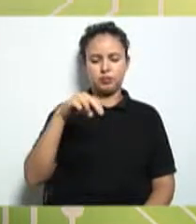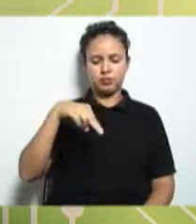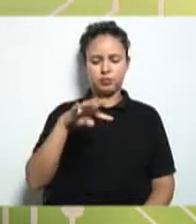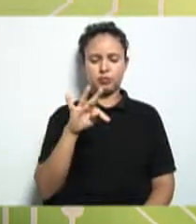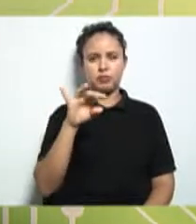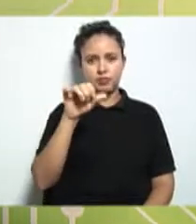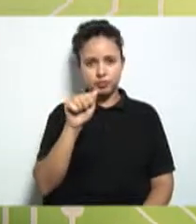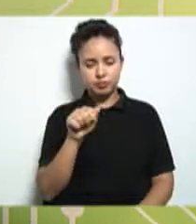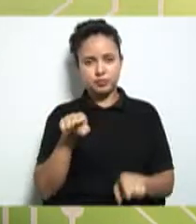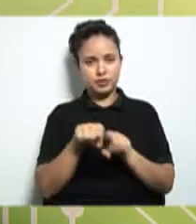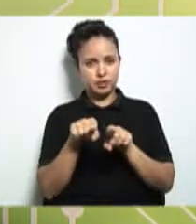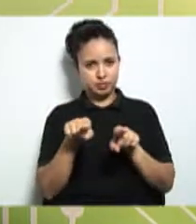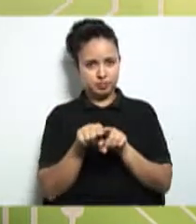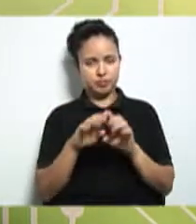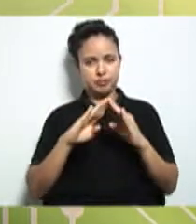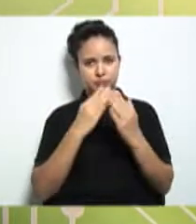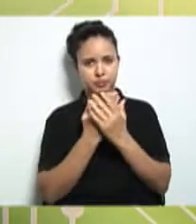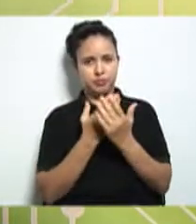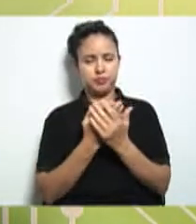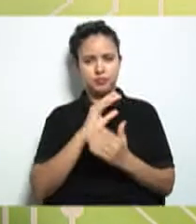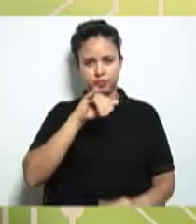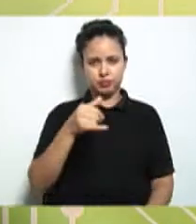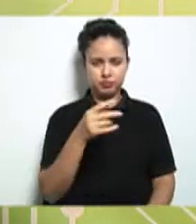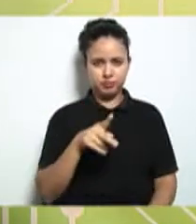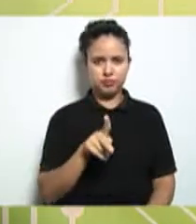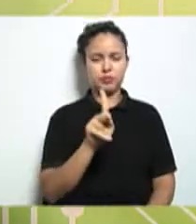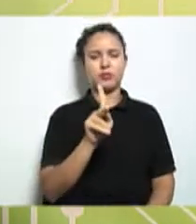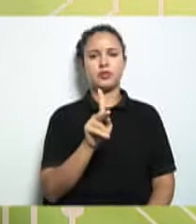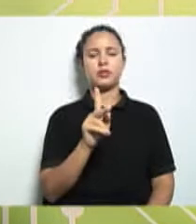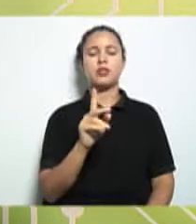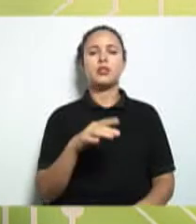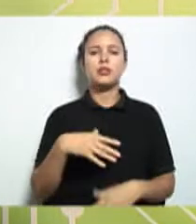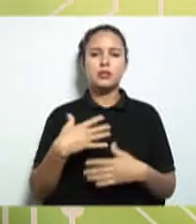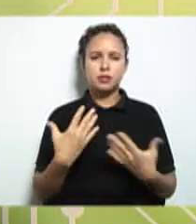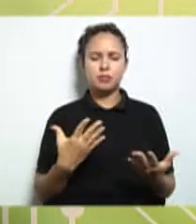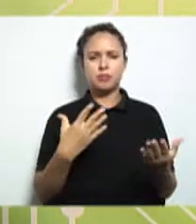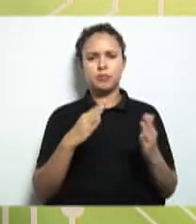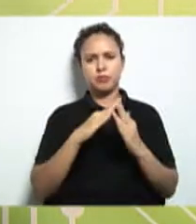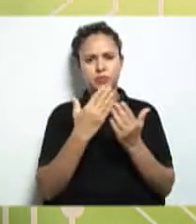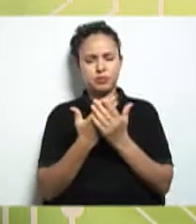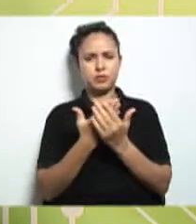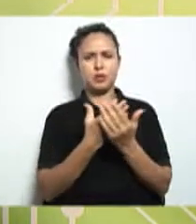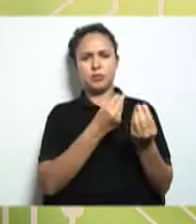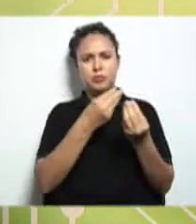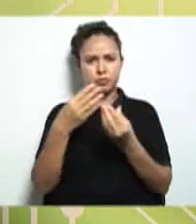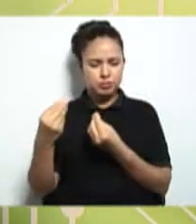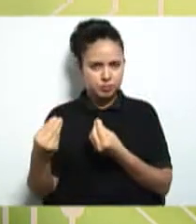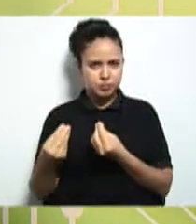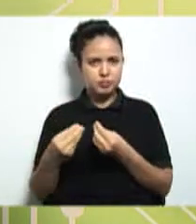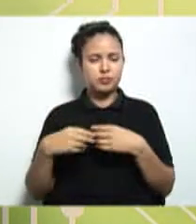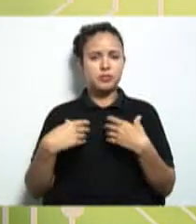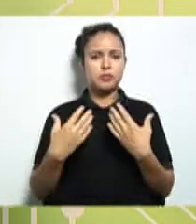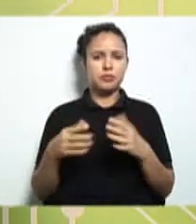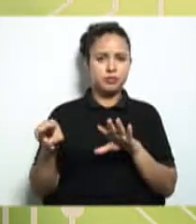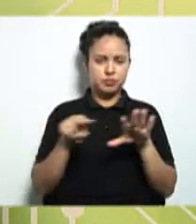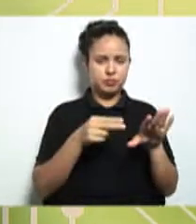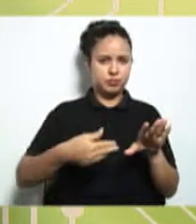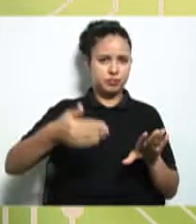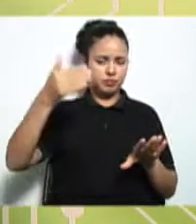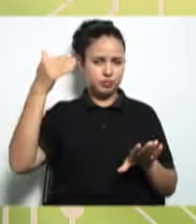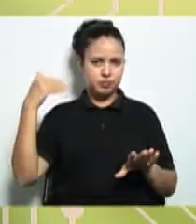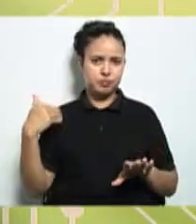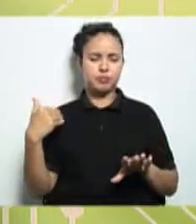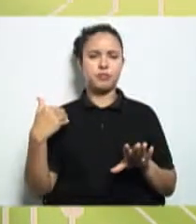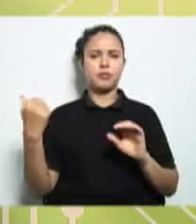e também a Escola Sertanista. Então nós temos essas escolas que tiveram destaque na semana passada, né,